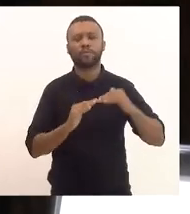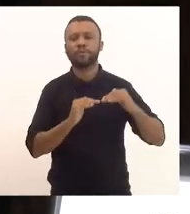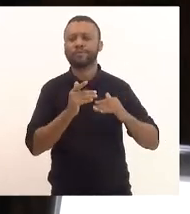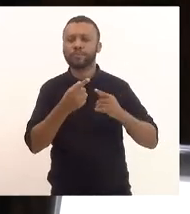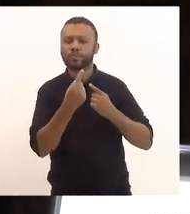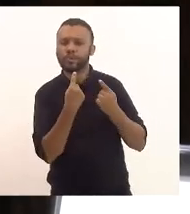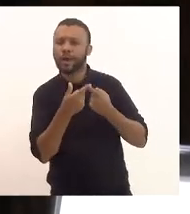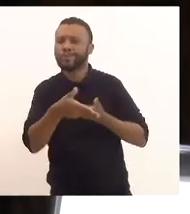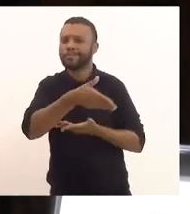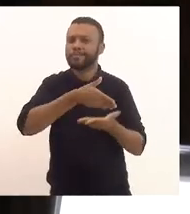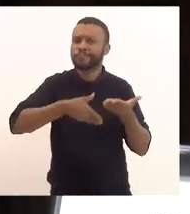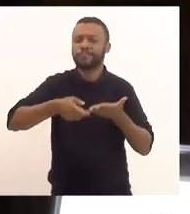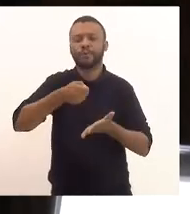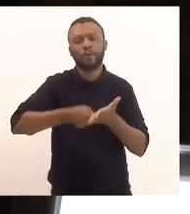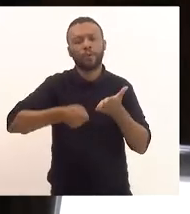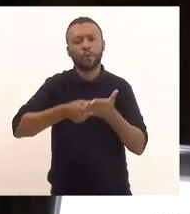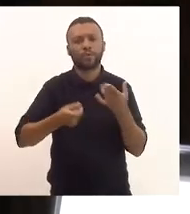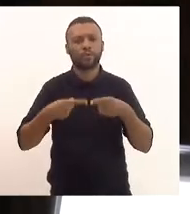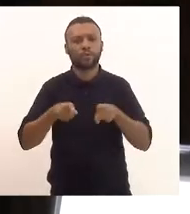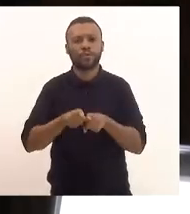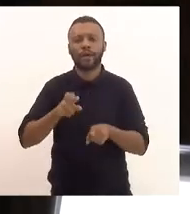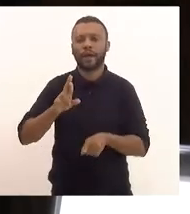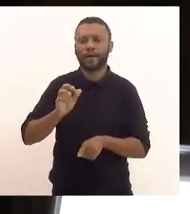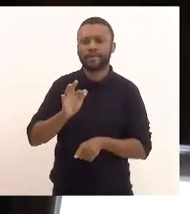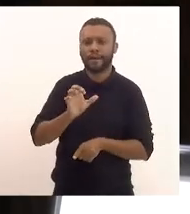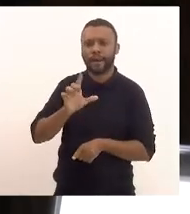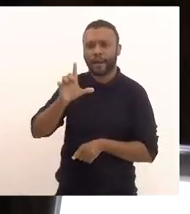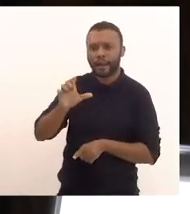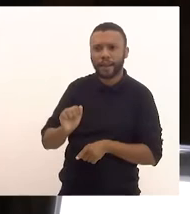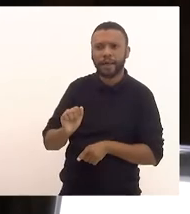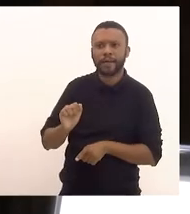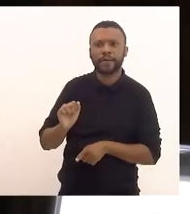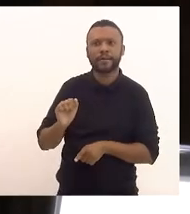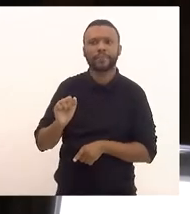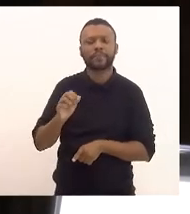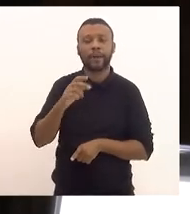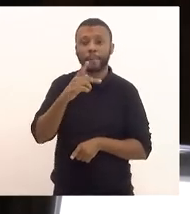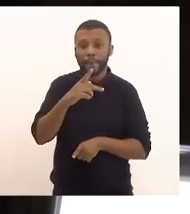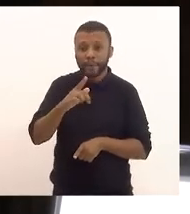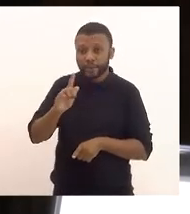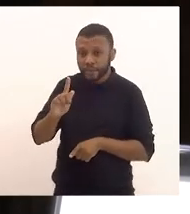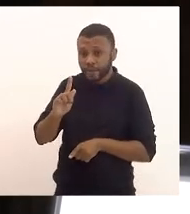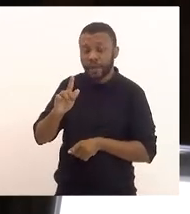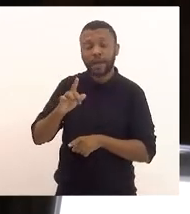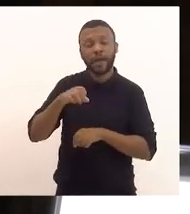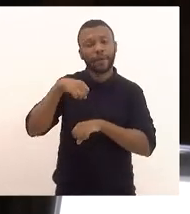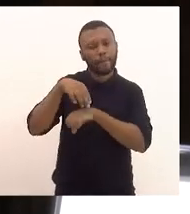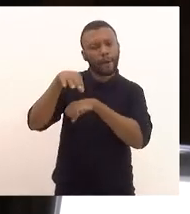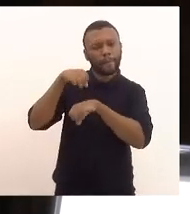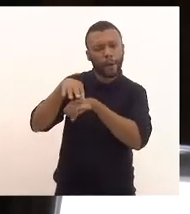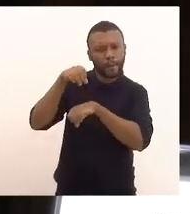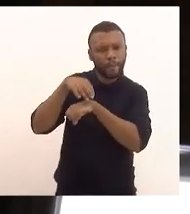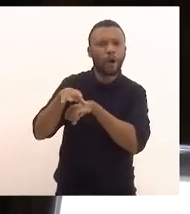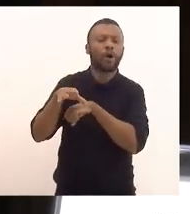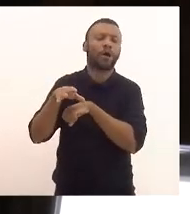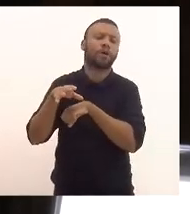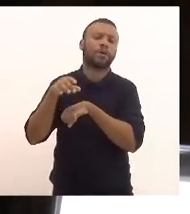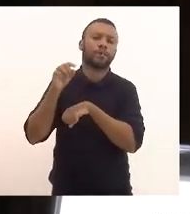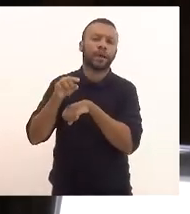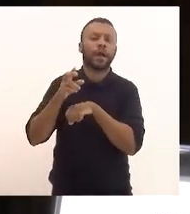Tantas lutas juntos Rafaela ppg informativo representando